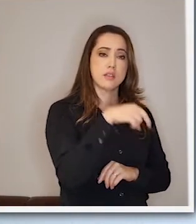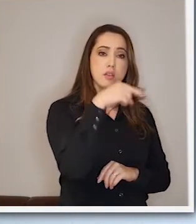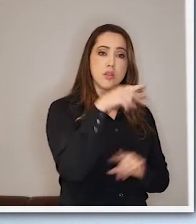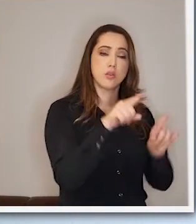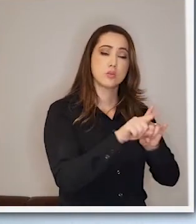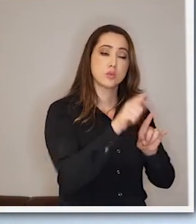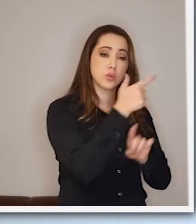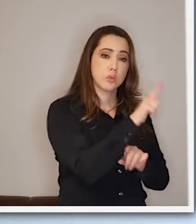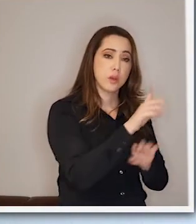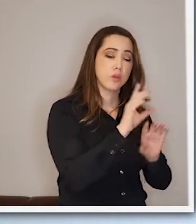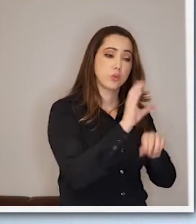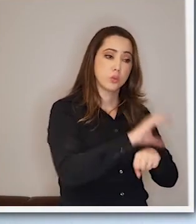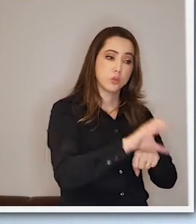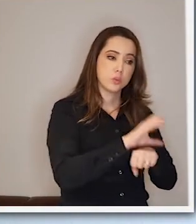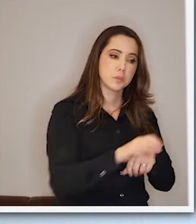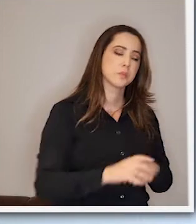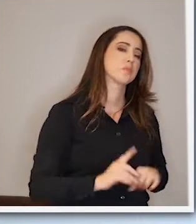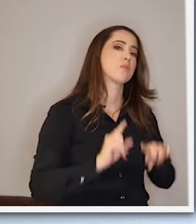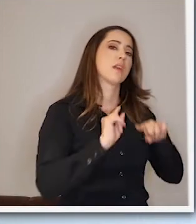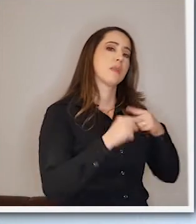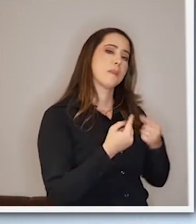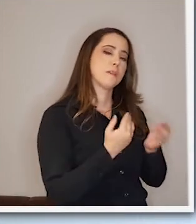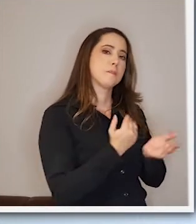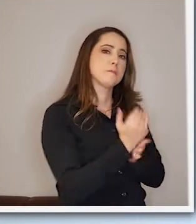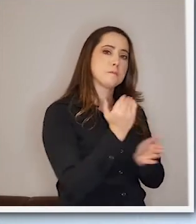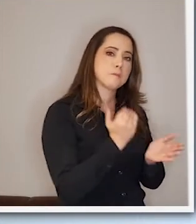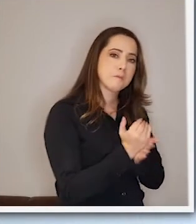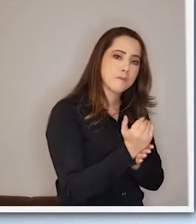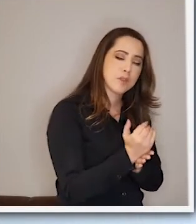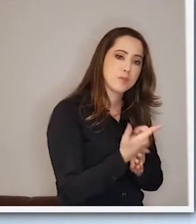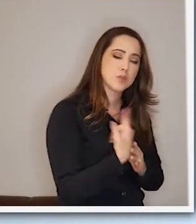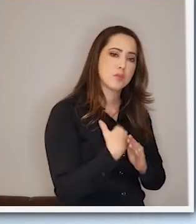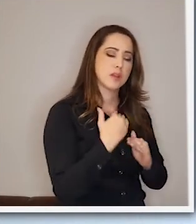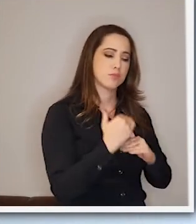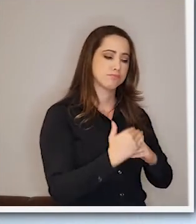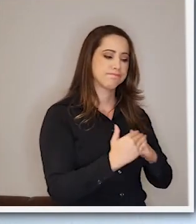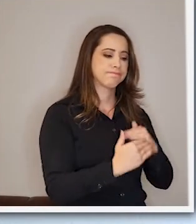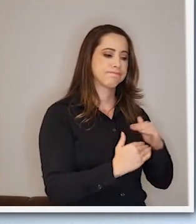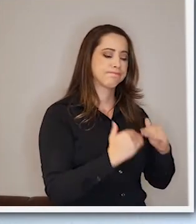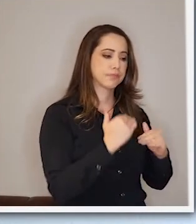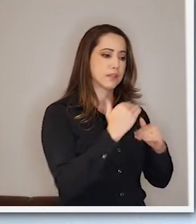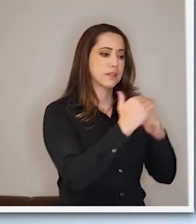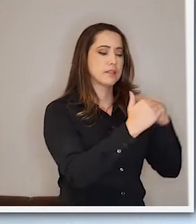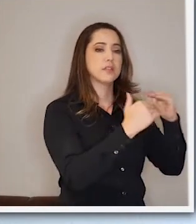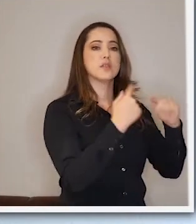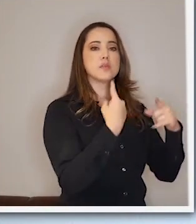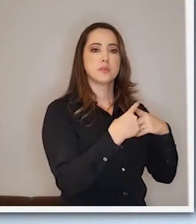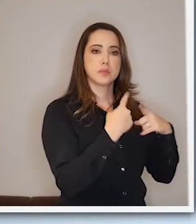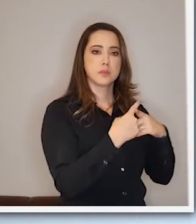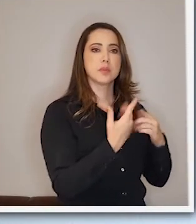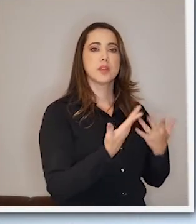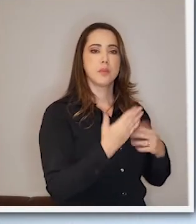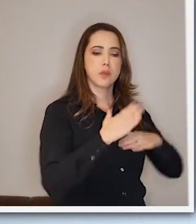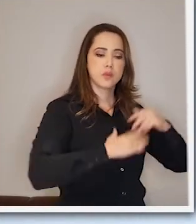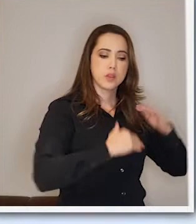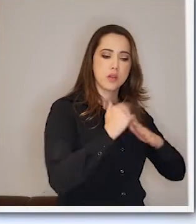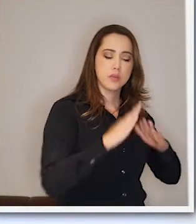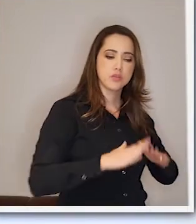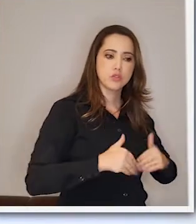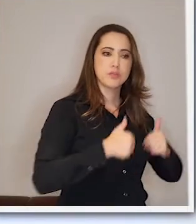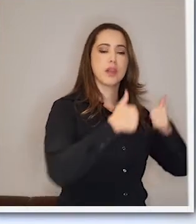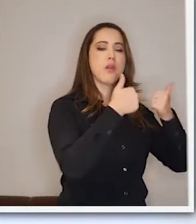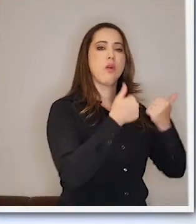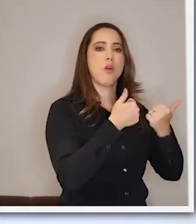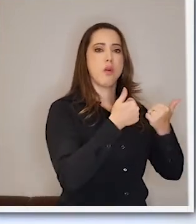Igreja Nova Vida Asa Norte, Passando de 12. Daí em diante, através da Libras, que eu começo a ter uma ascensão social, profissional